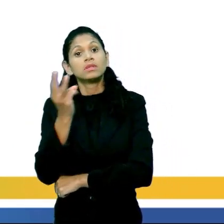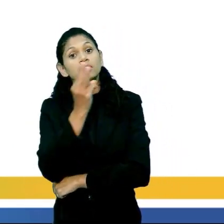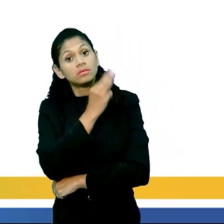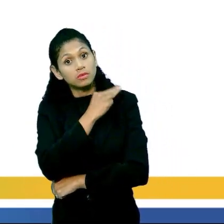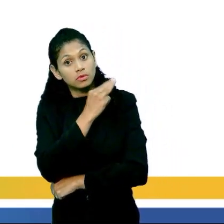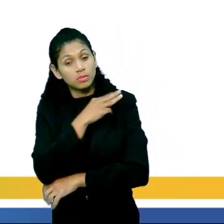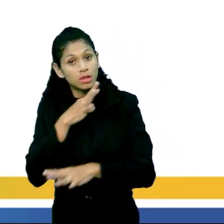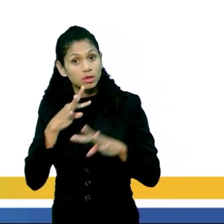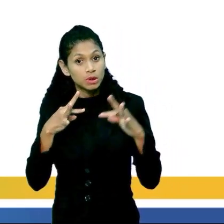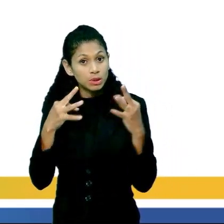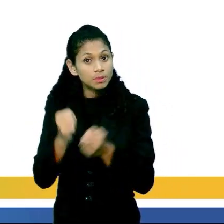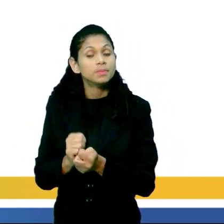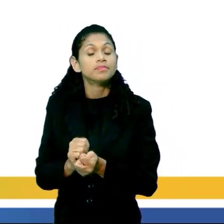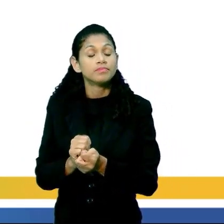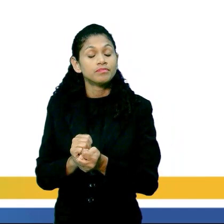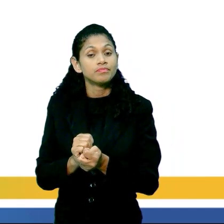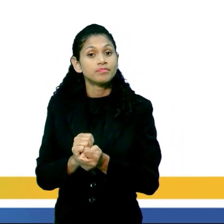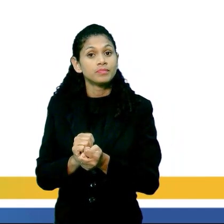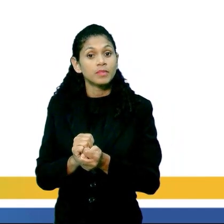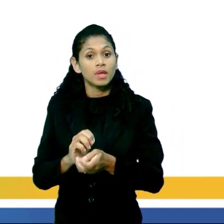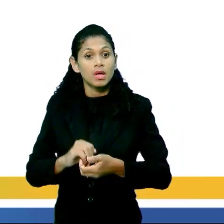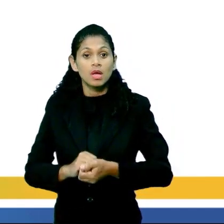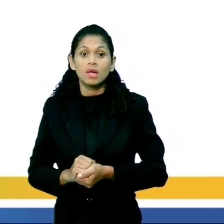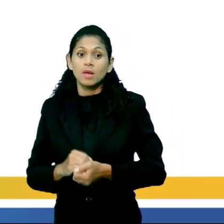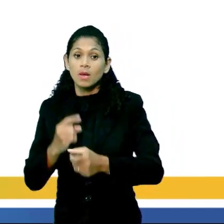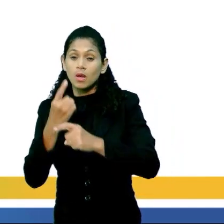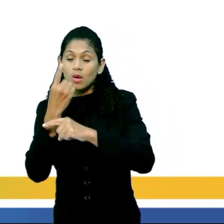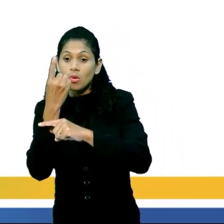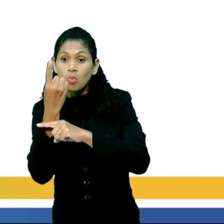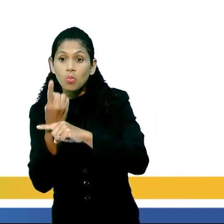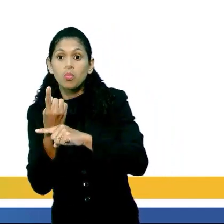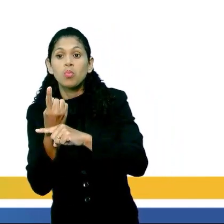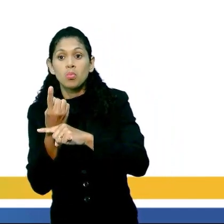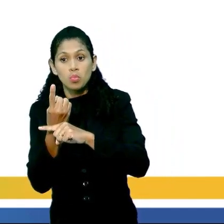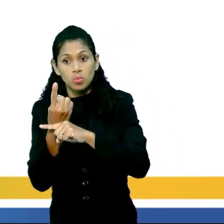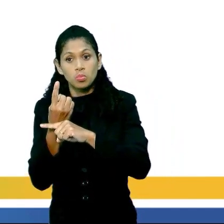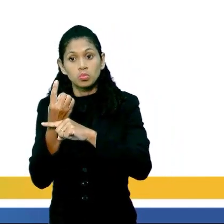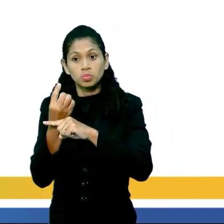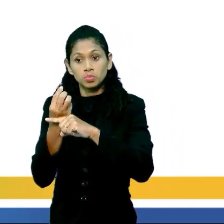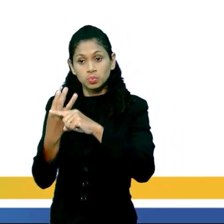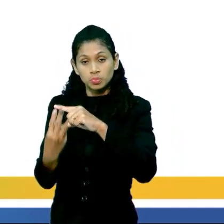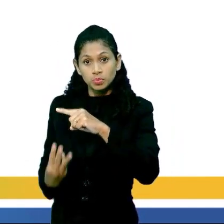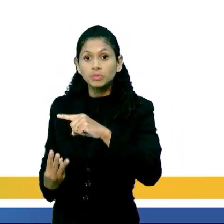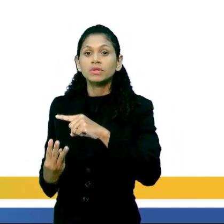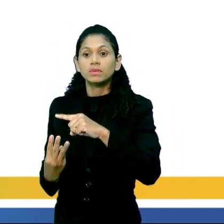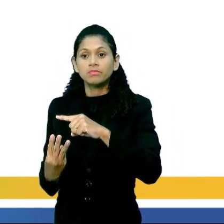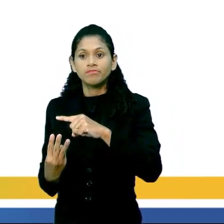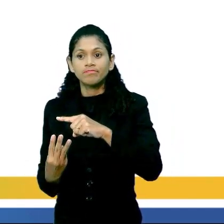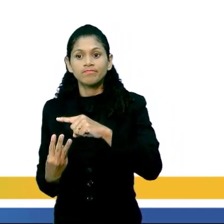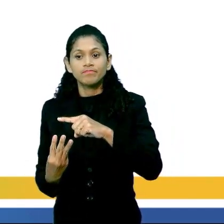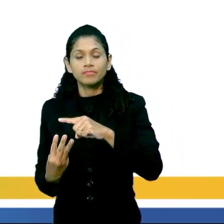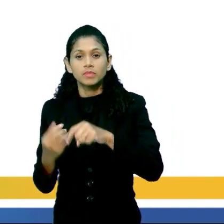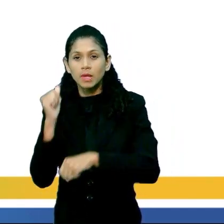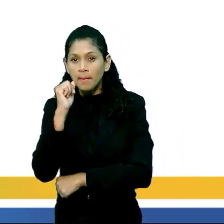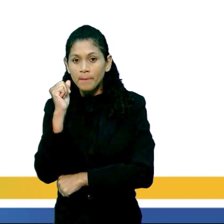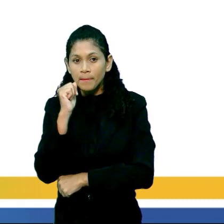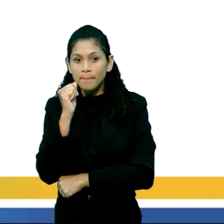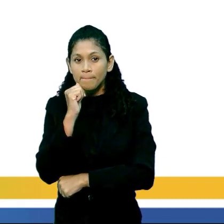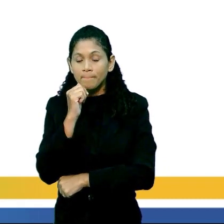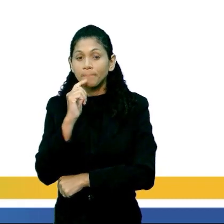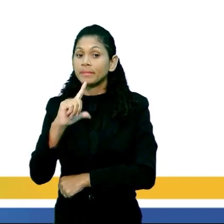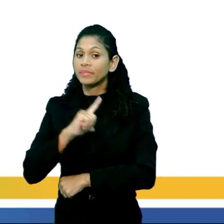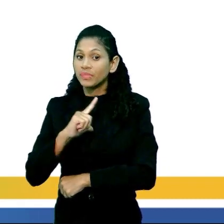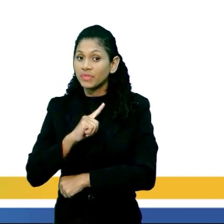completo, enquanto 2/3 das mulheres que trabalham na mesma empresa têm o ensino